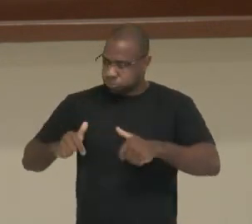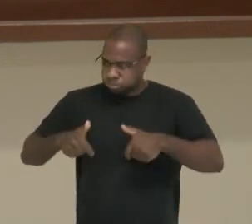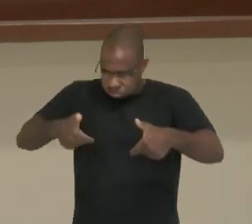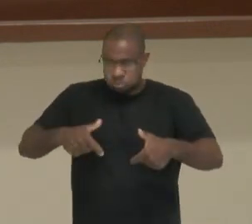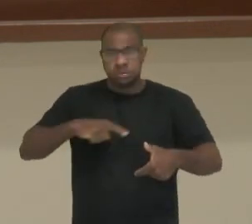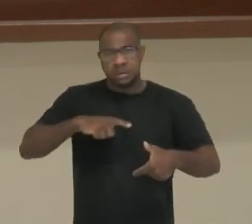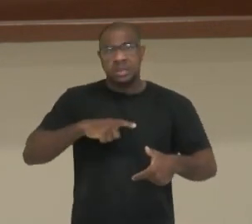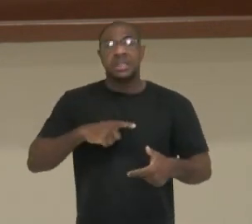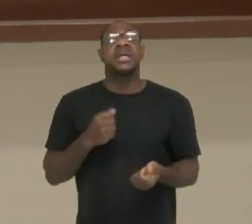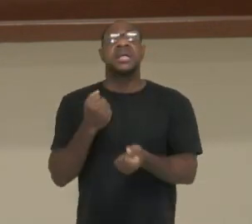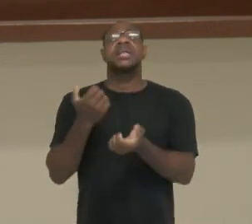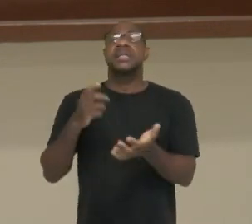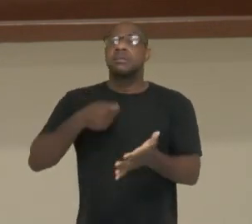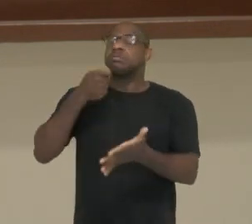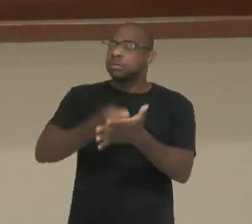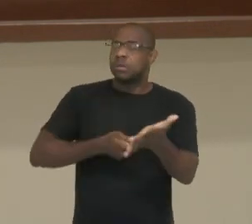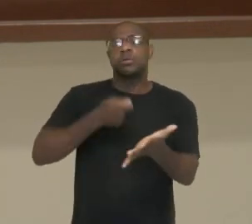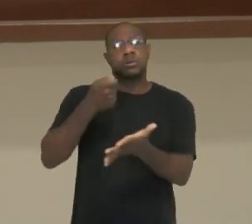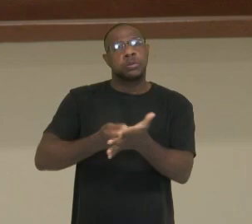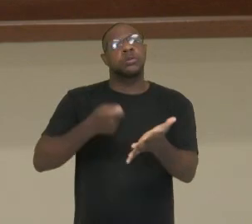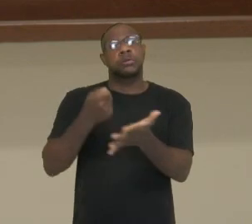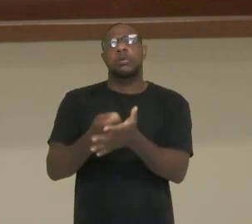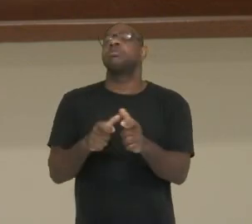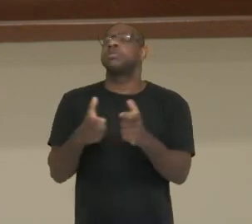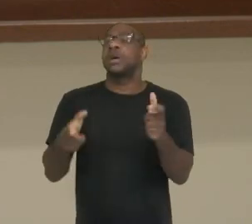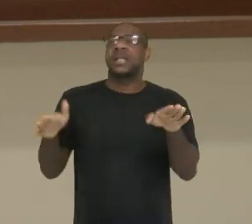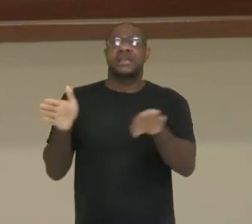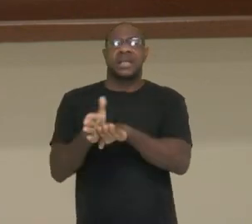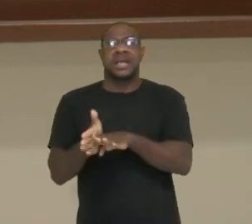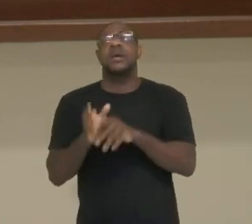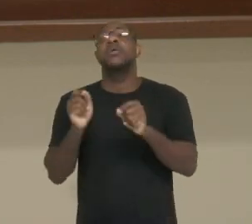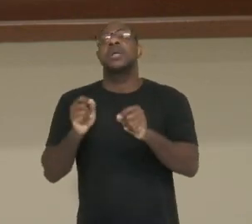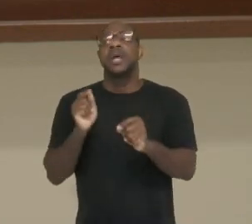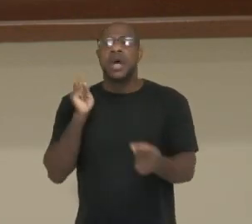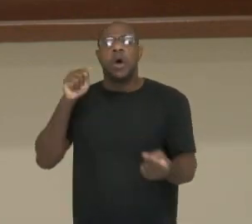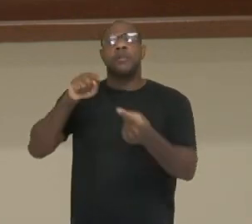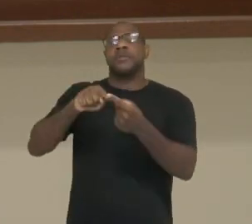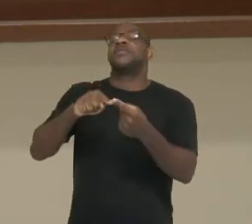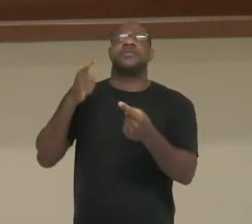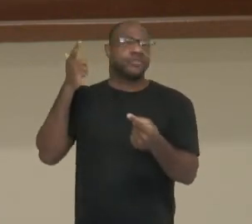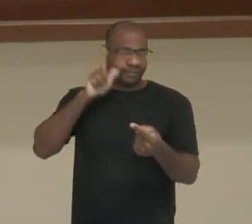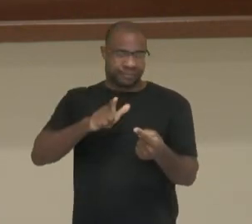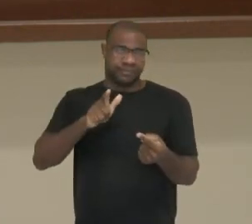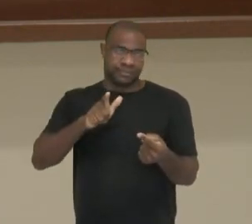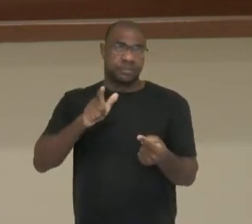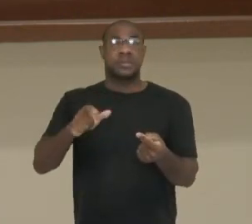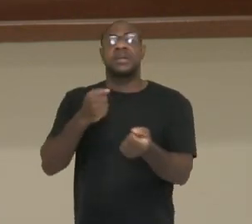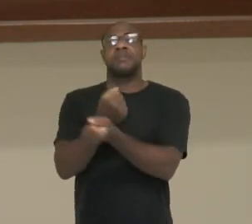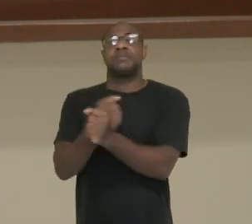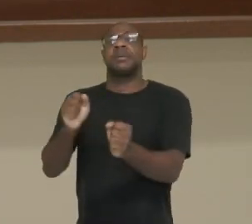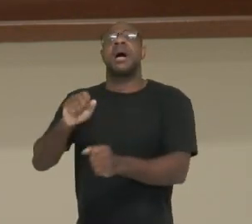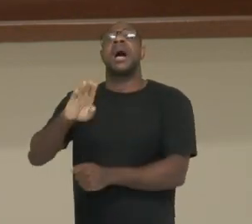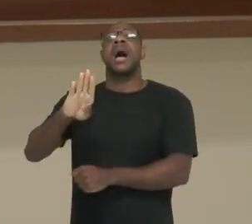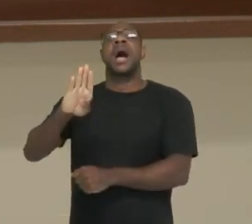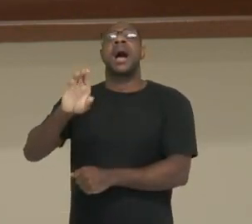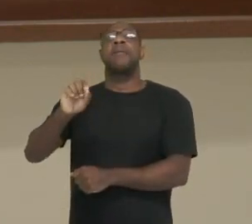que acabou lutando cada vez mais até chegar ao seu objetivo, que era a abolição da